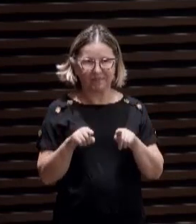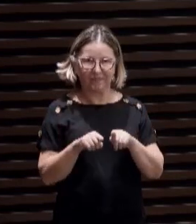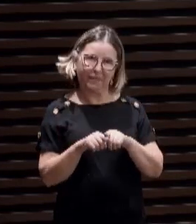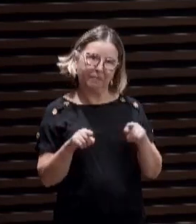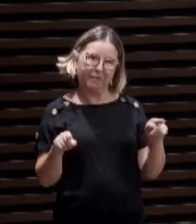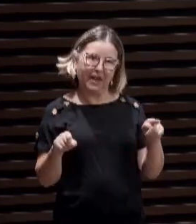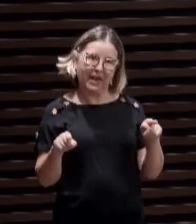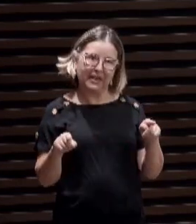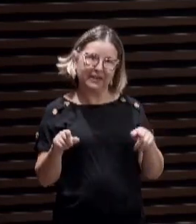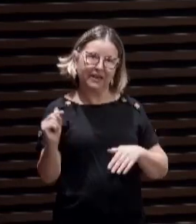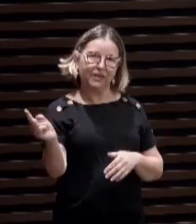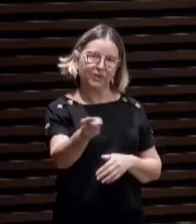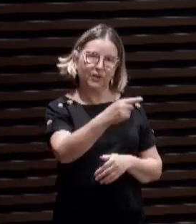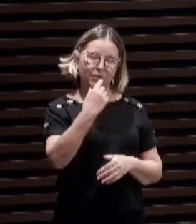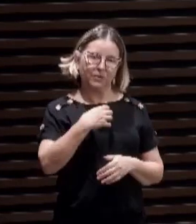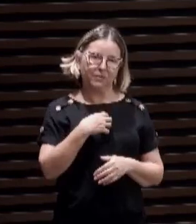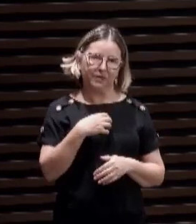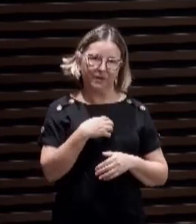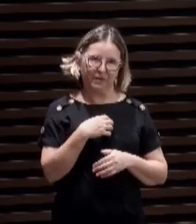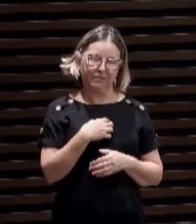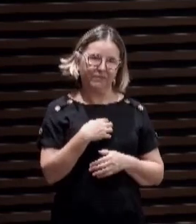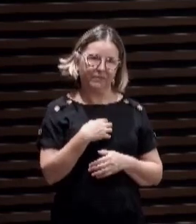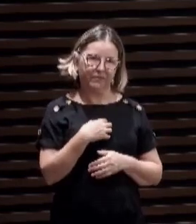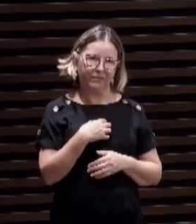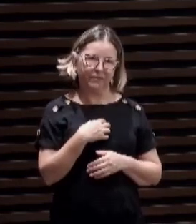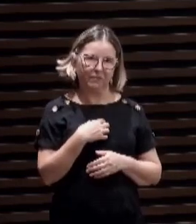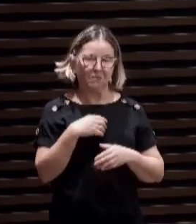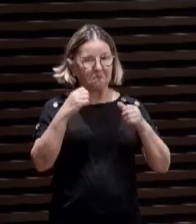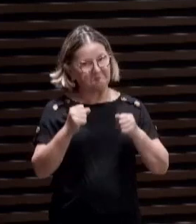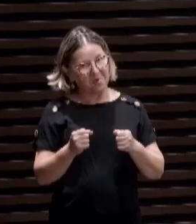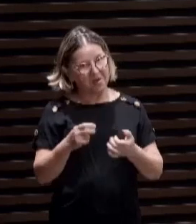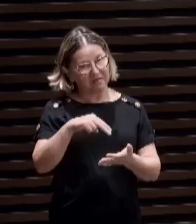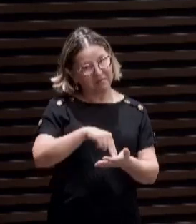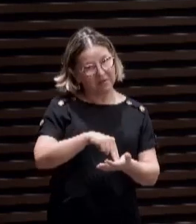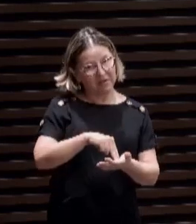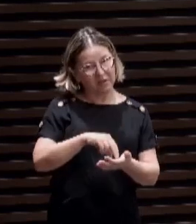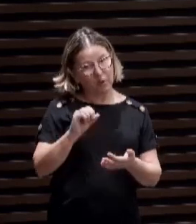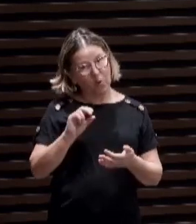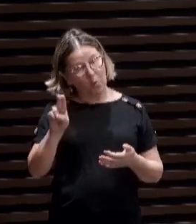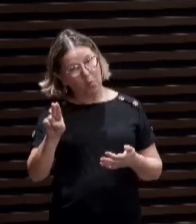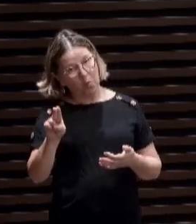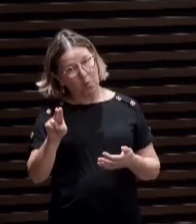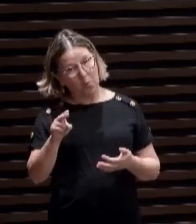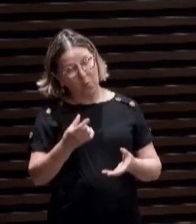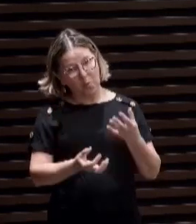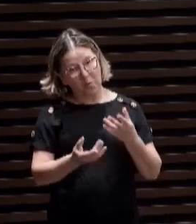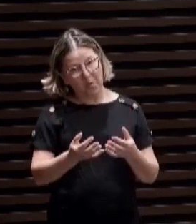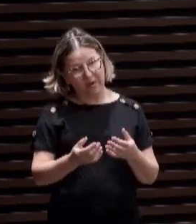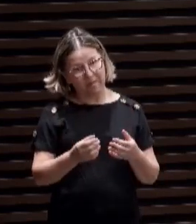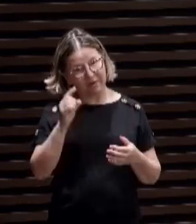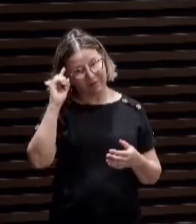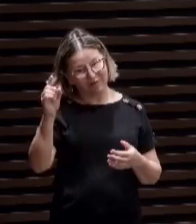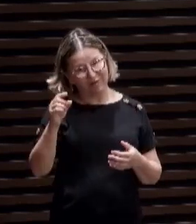podem permanecer ou serem queimadas no dia do juízo. E aí, uma palavra de ânimo